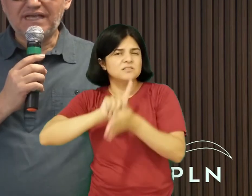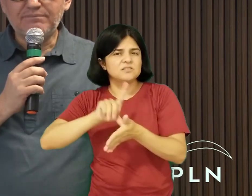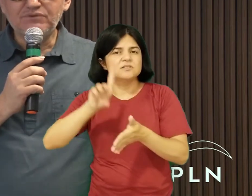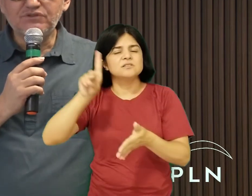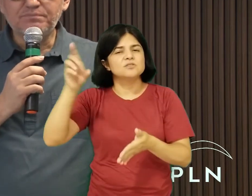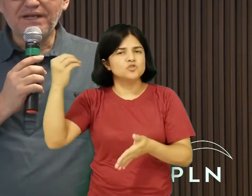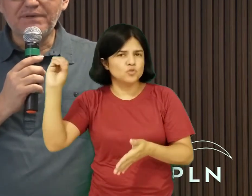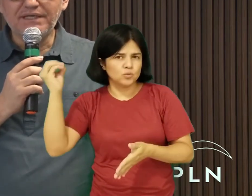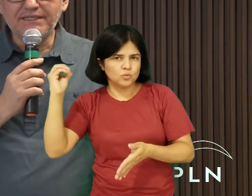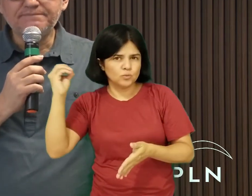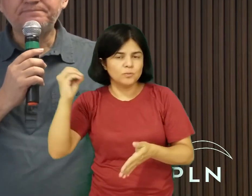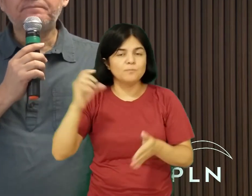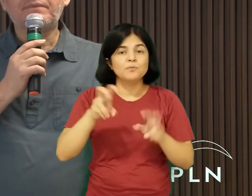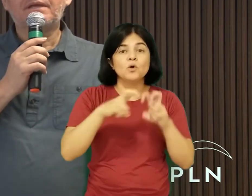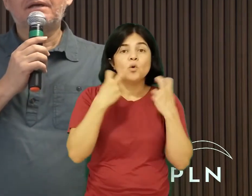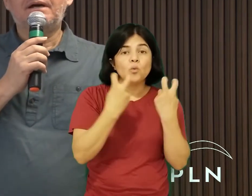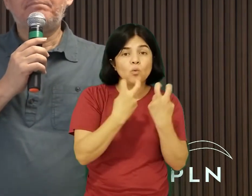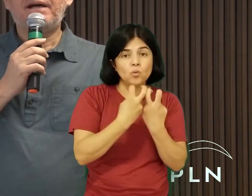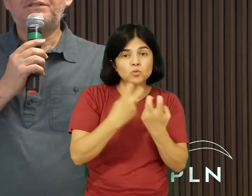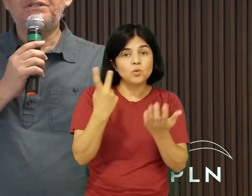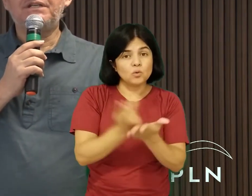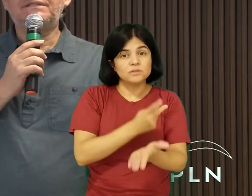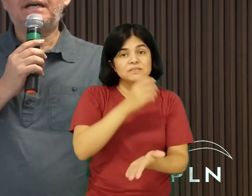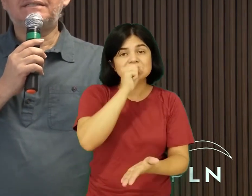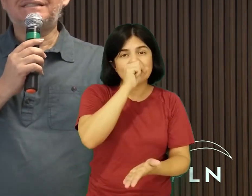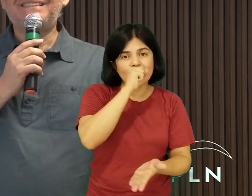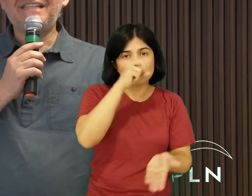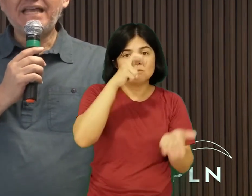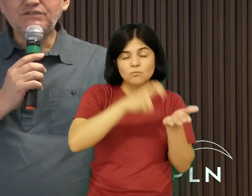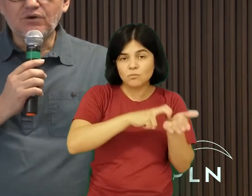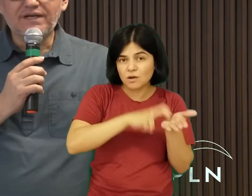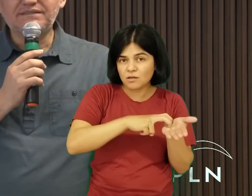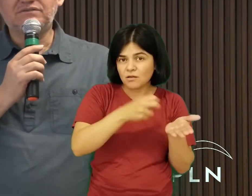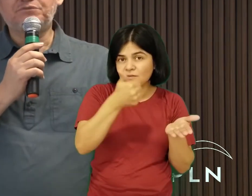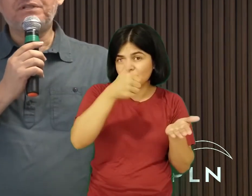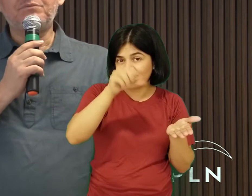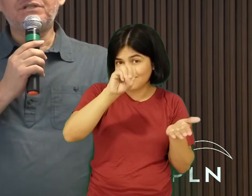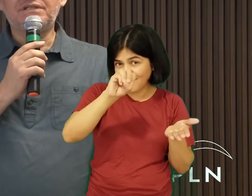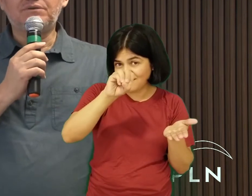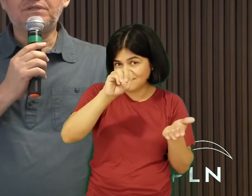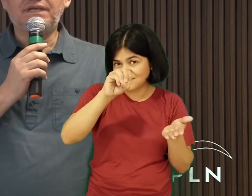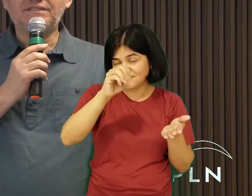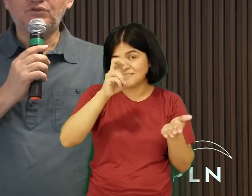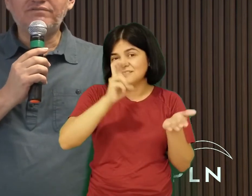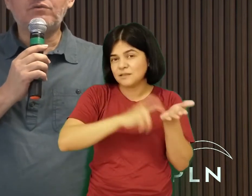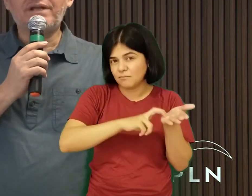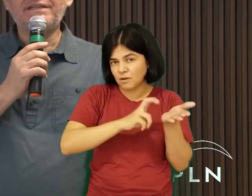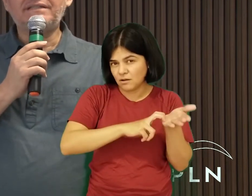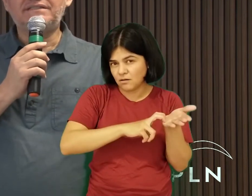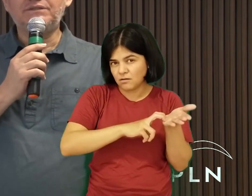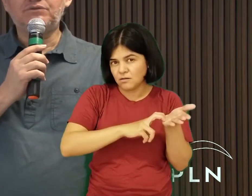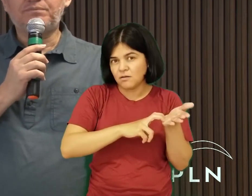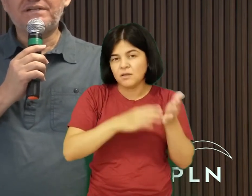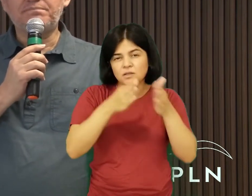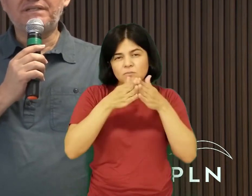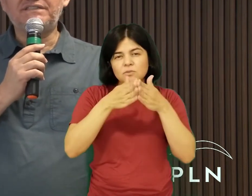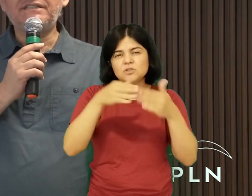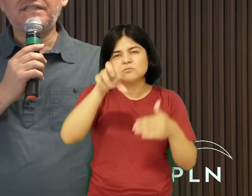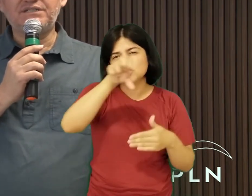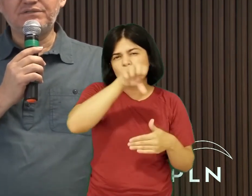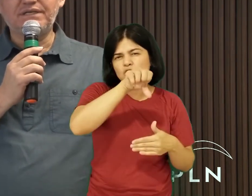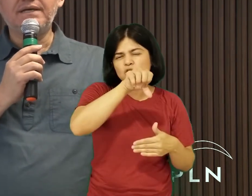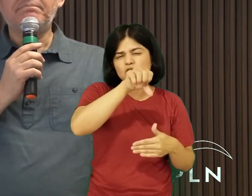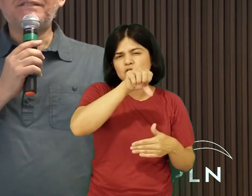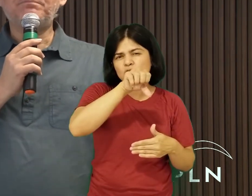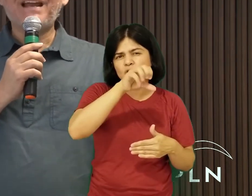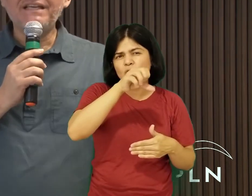aos sábados pela manhã, a partir das 10 horas, nós pedimos então que às 9h45 os participantes já